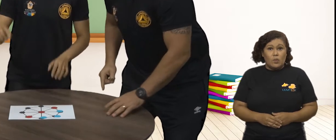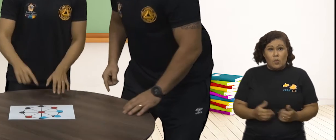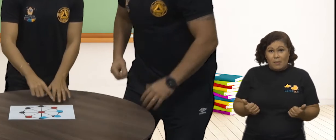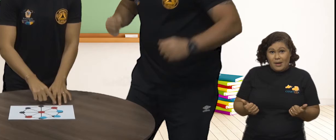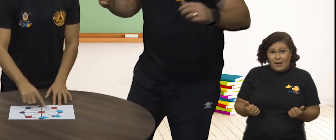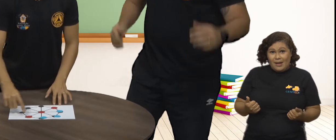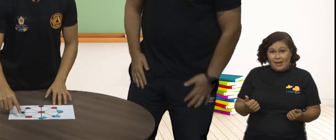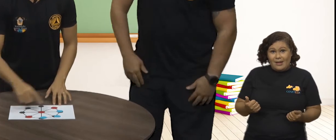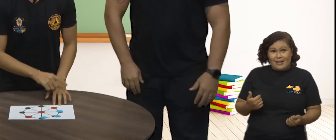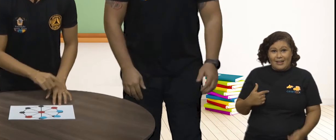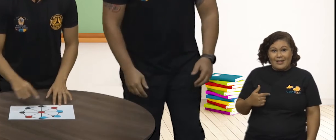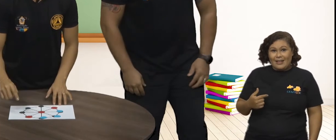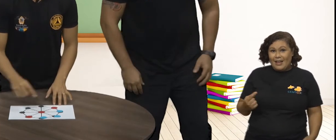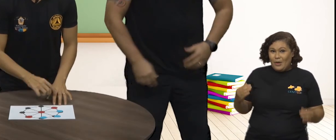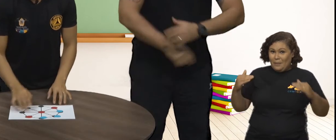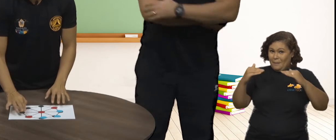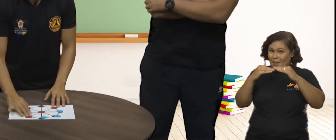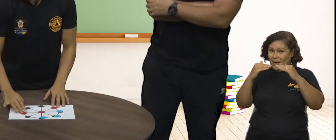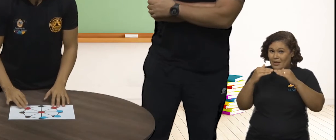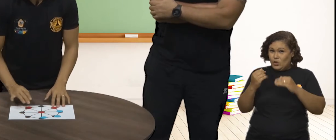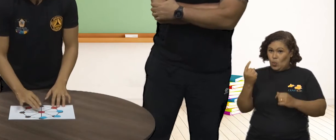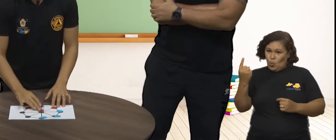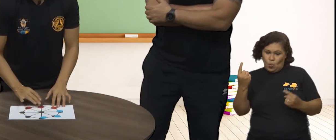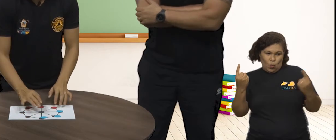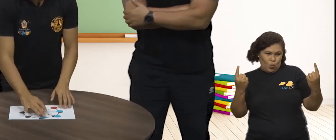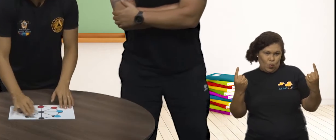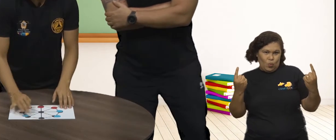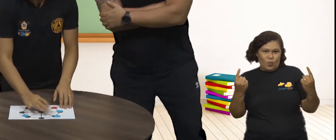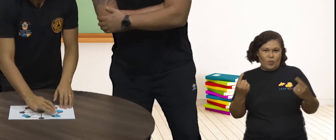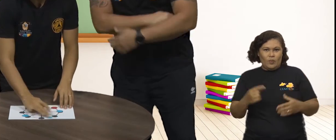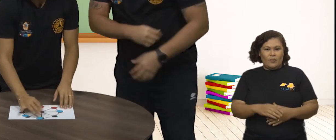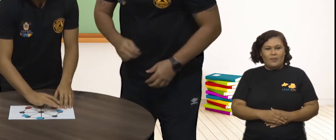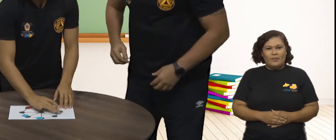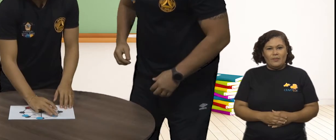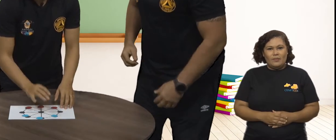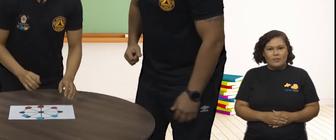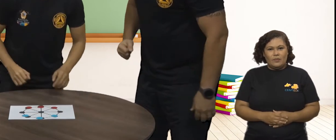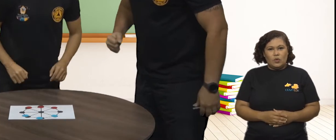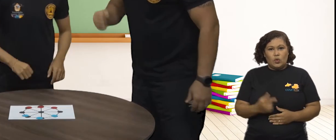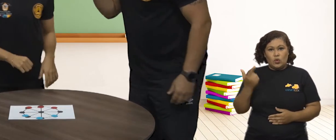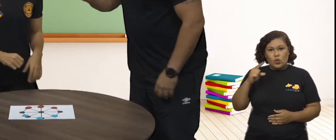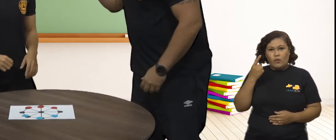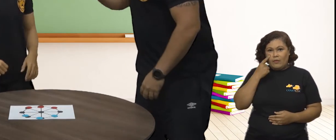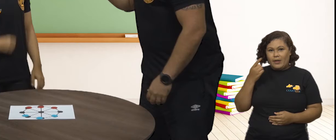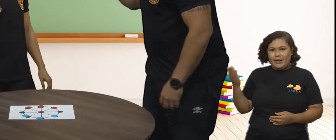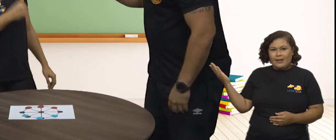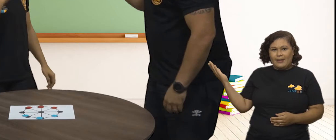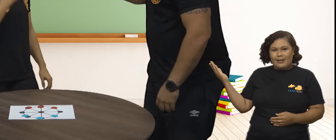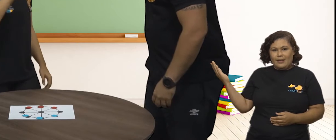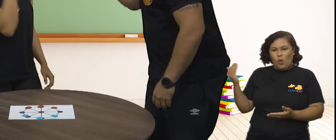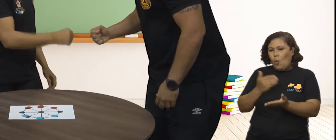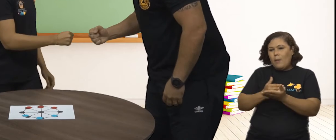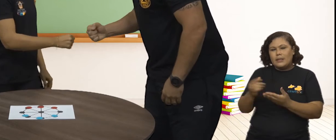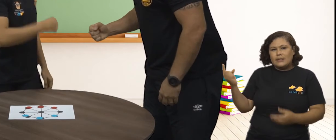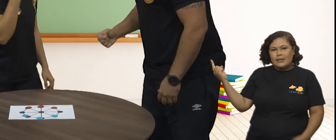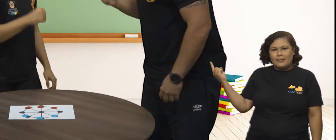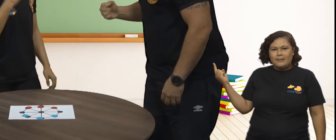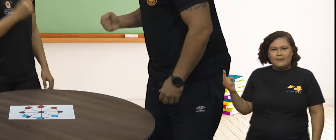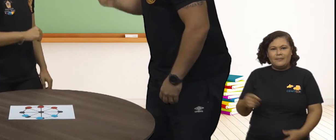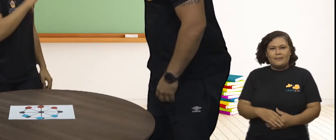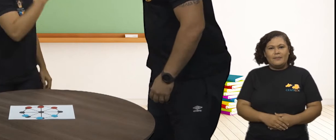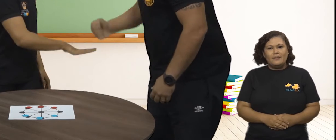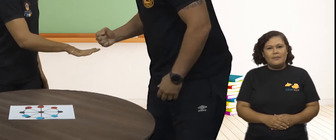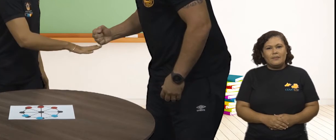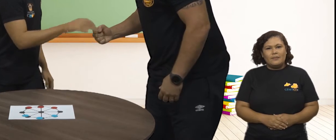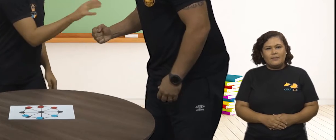Opa! Empatamos, hein? 1 a 1. Isso aí. Vamos lá, mais uma. Pedra, papel, tesoura. Pedra,